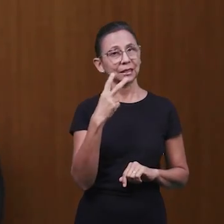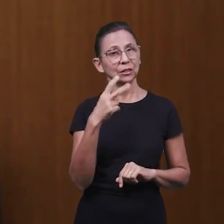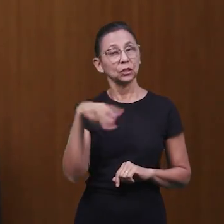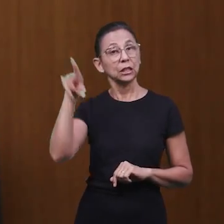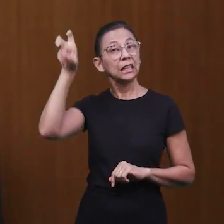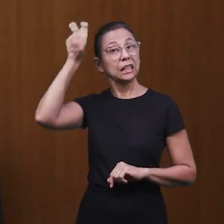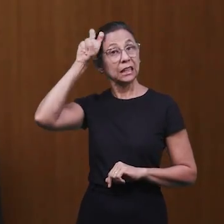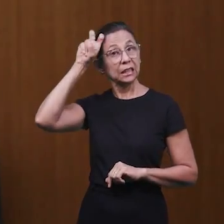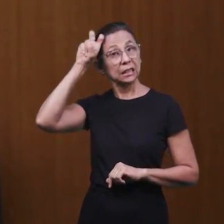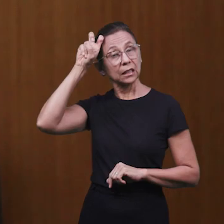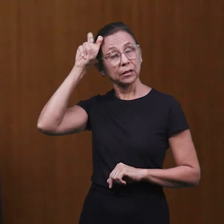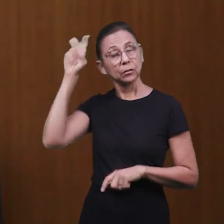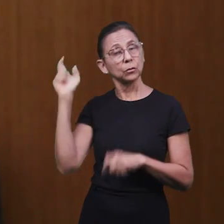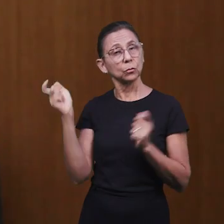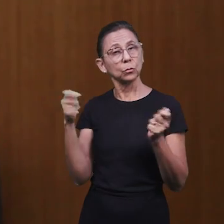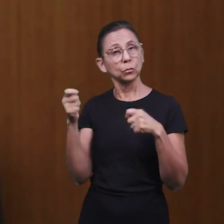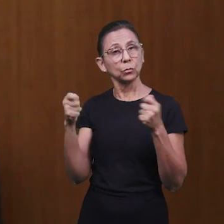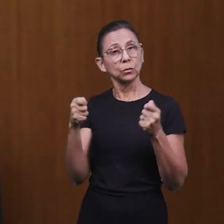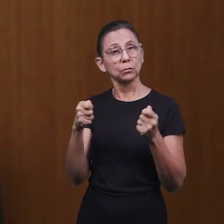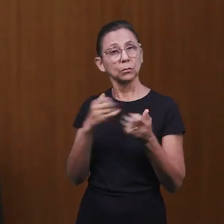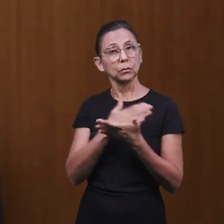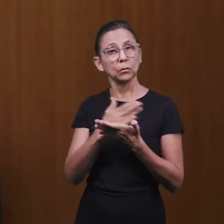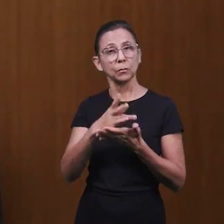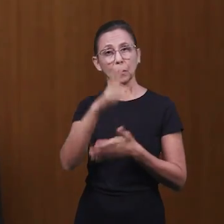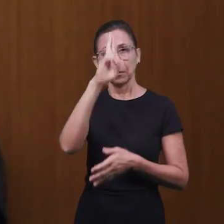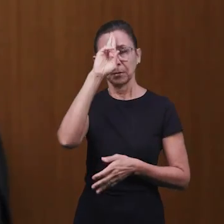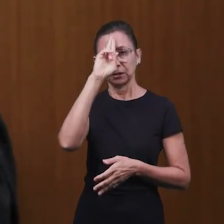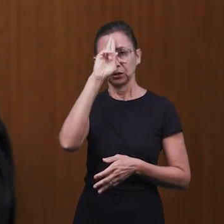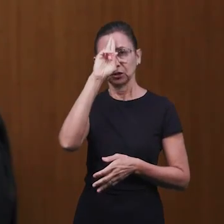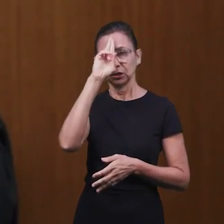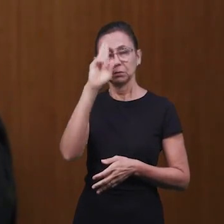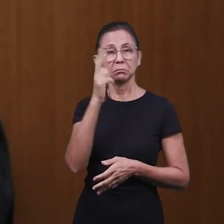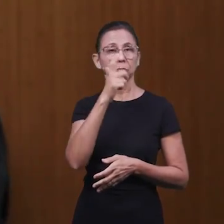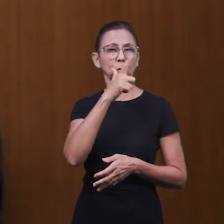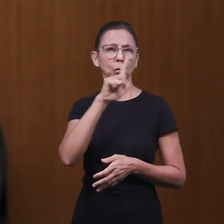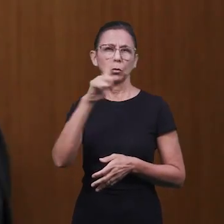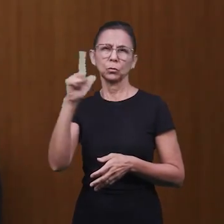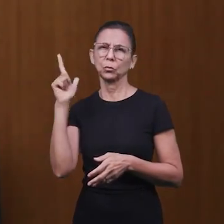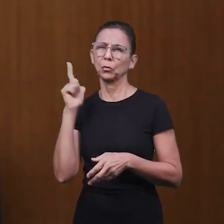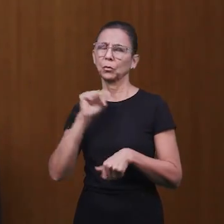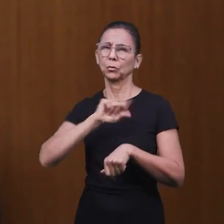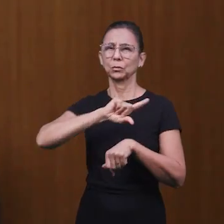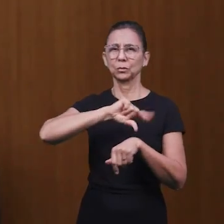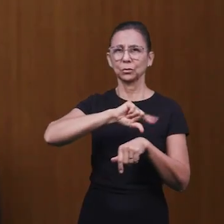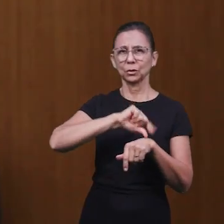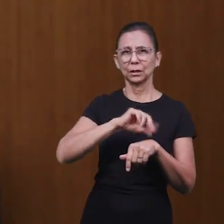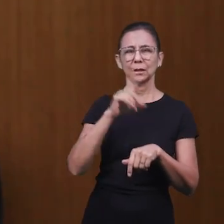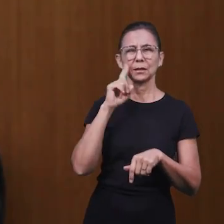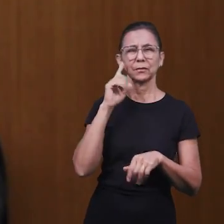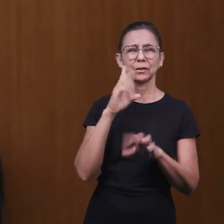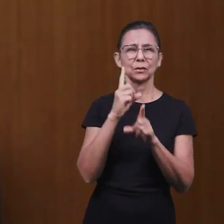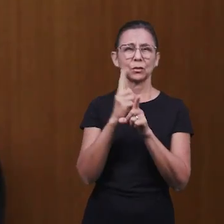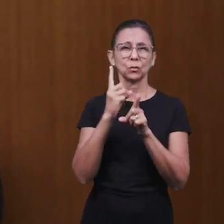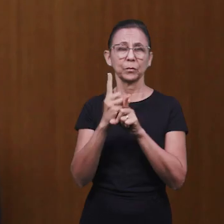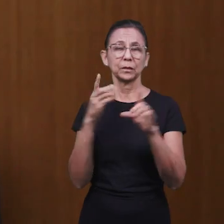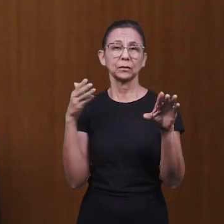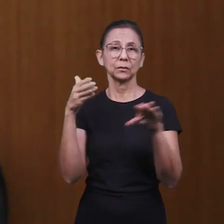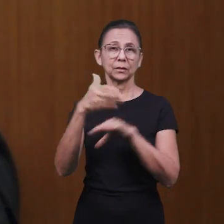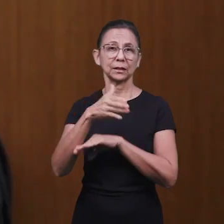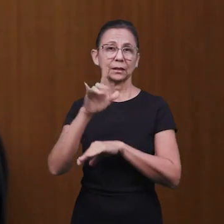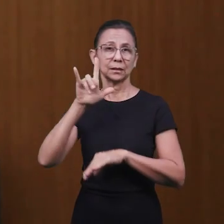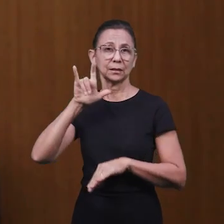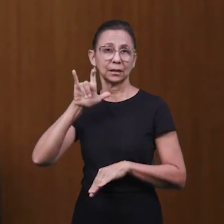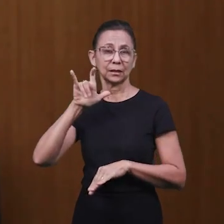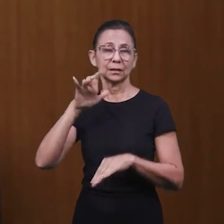toda quinta-feira, a partir do meio-dia, e em outros horários alternativos que você vai descobrir quando você acessar o nosso